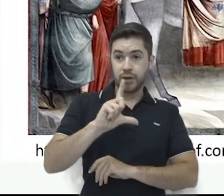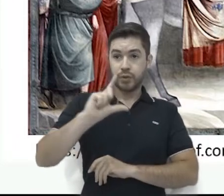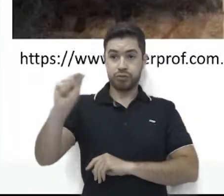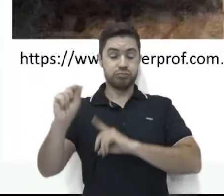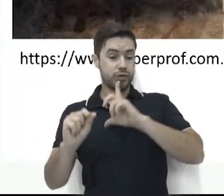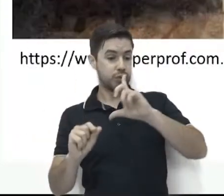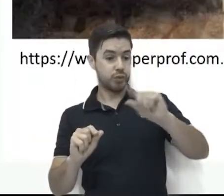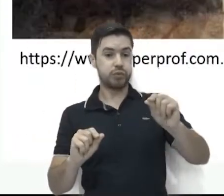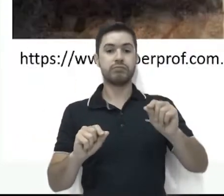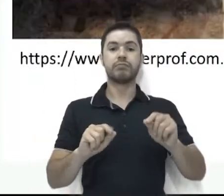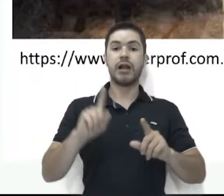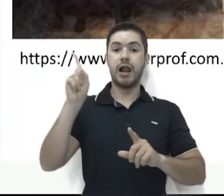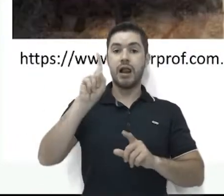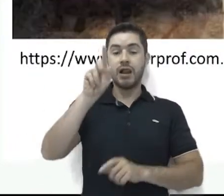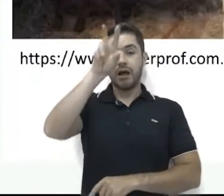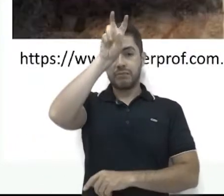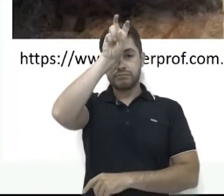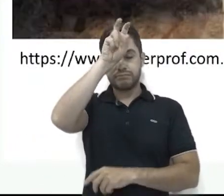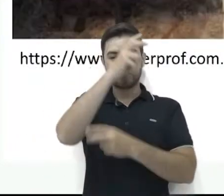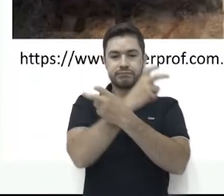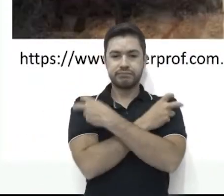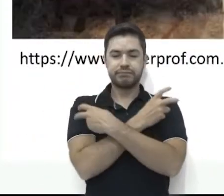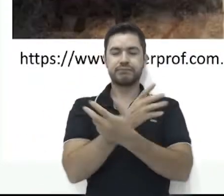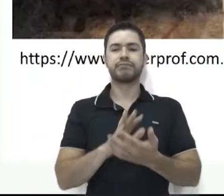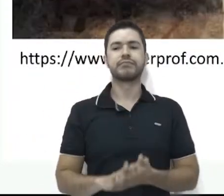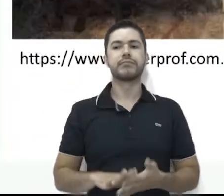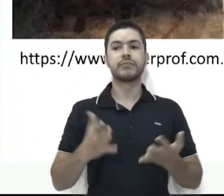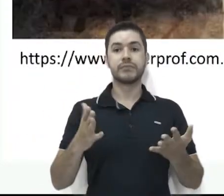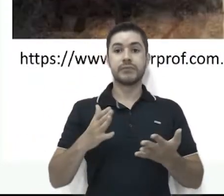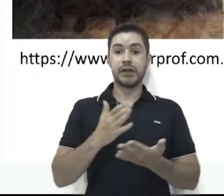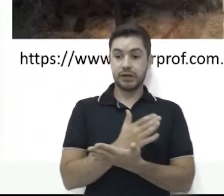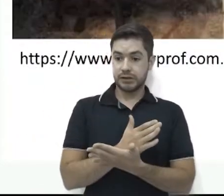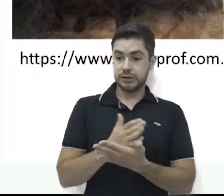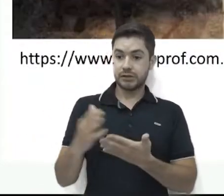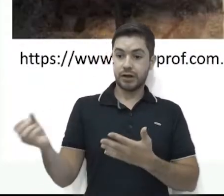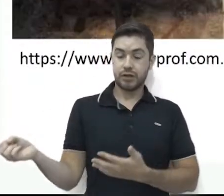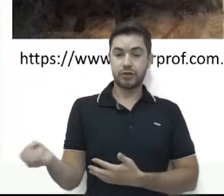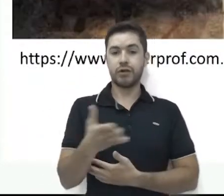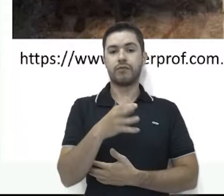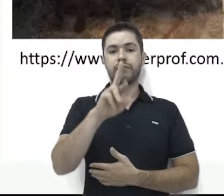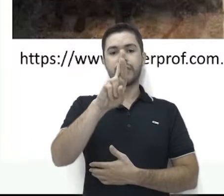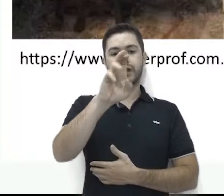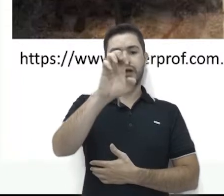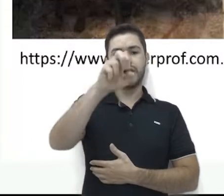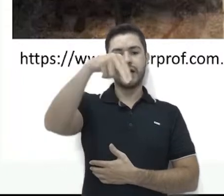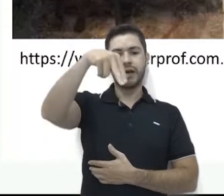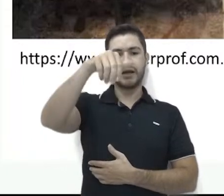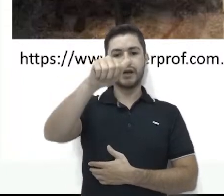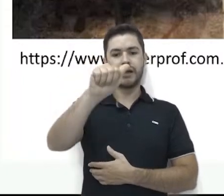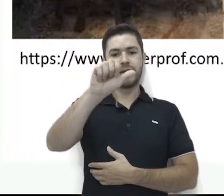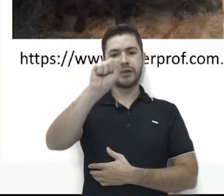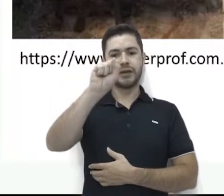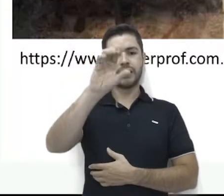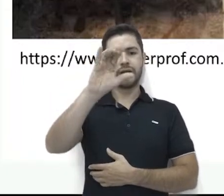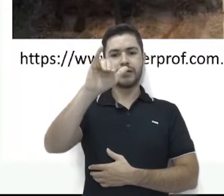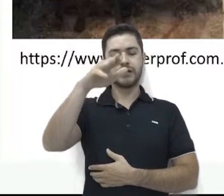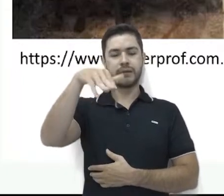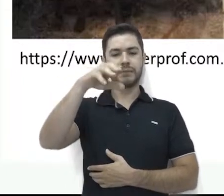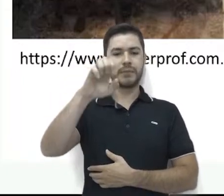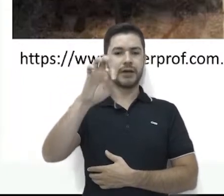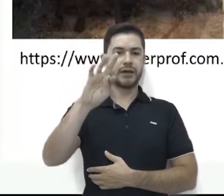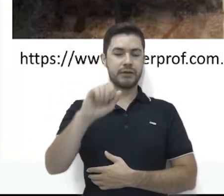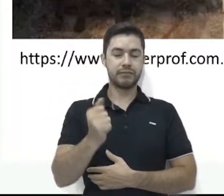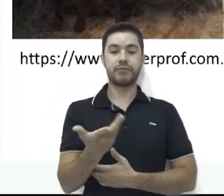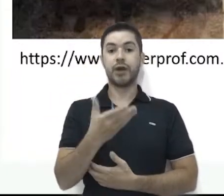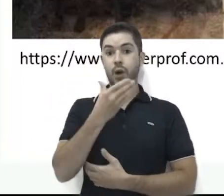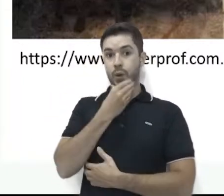Giotto. O Renascimento é o surgimento das telas, e nós temos Leonardo da Vinci como um dos